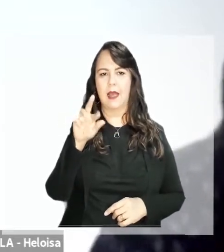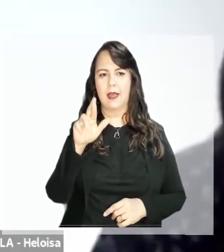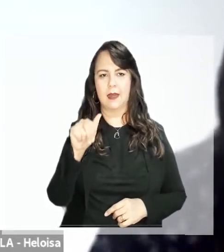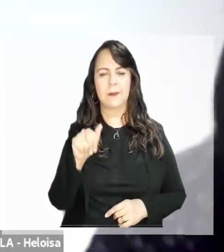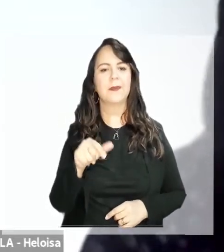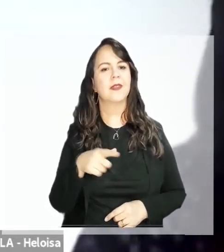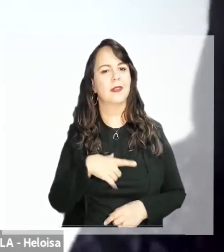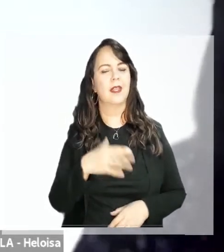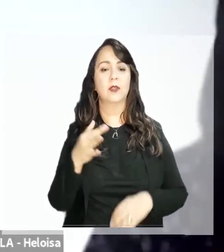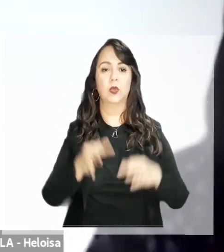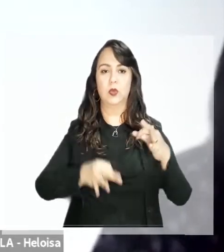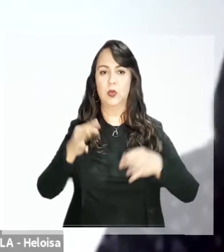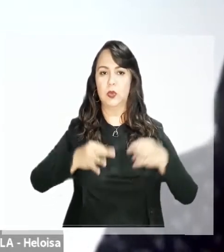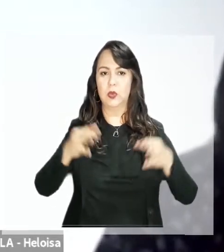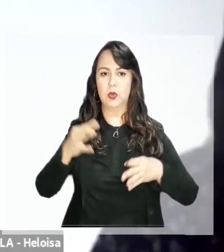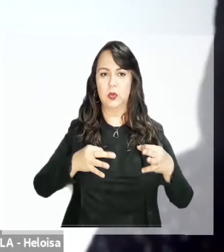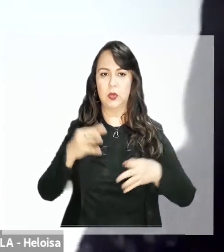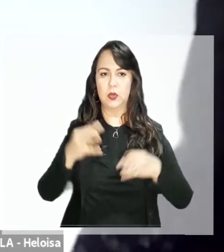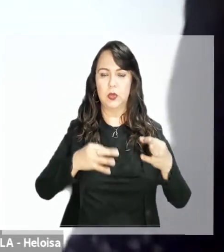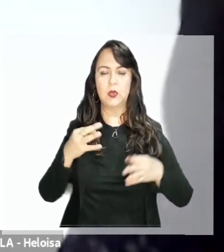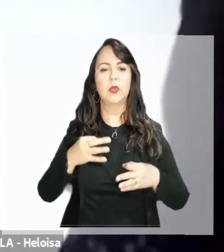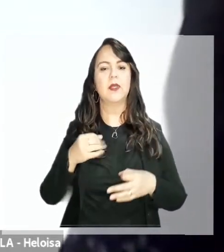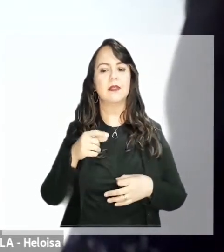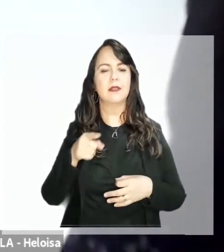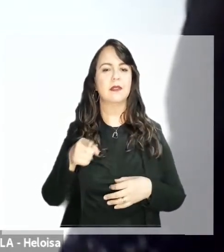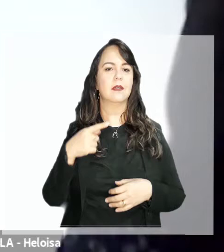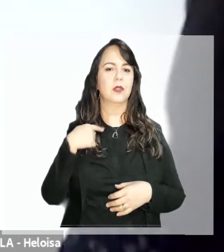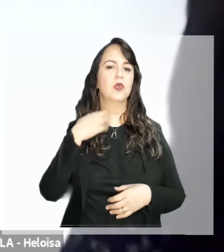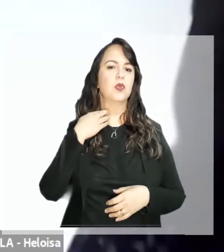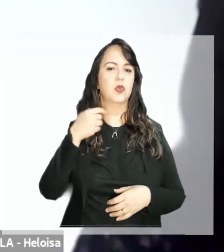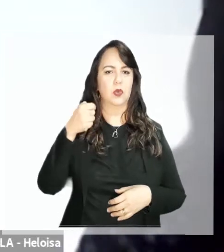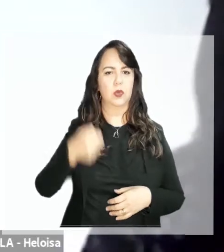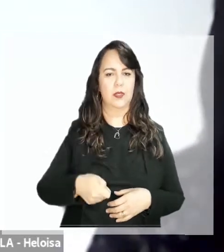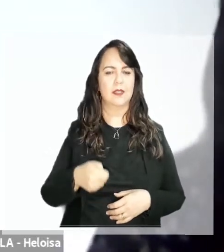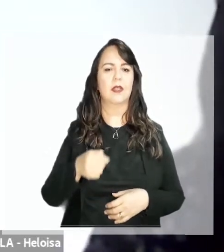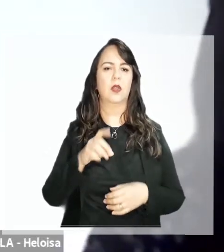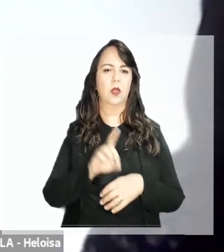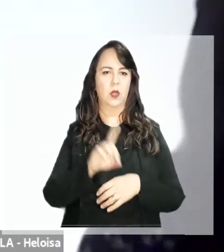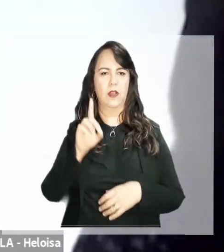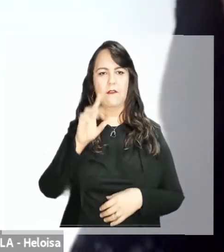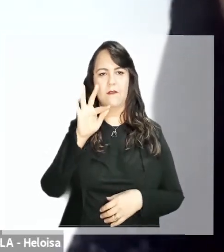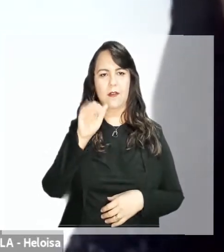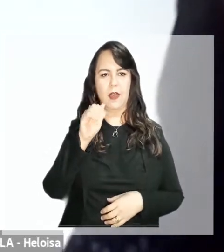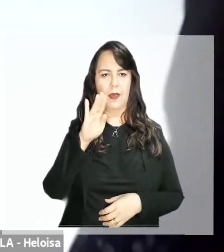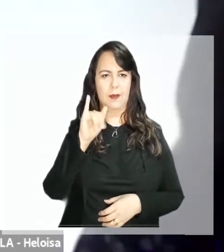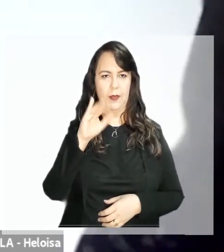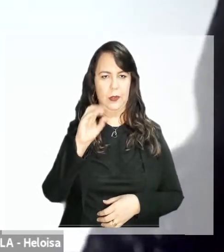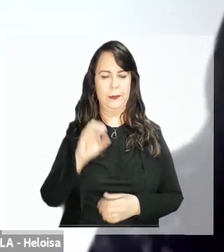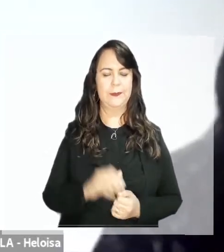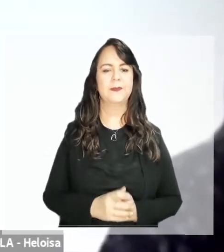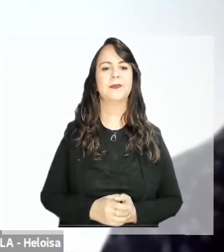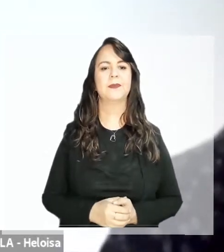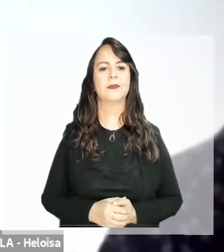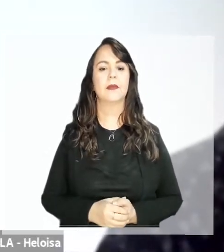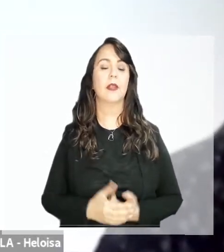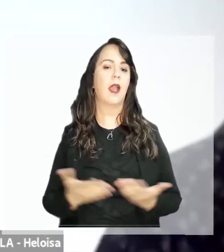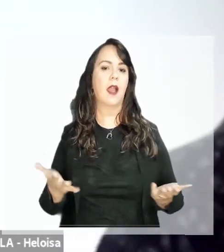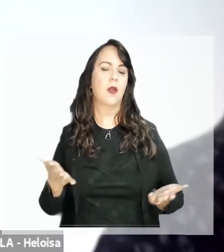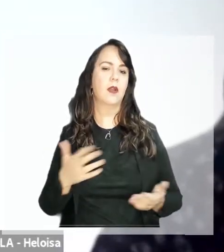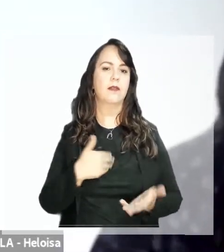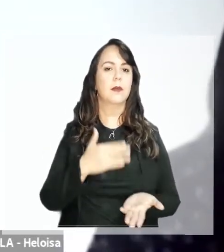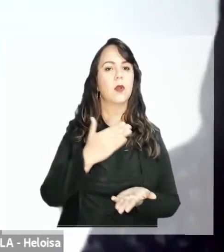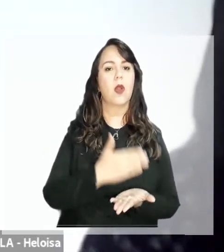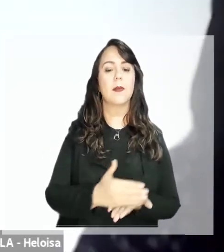Fábio Esteves. Seguindo a programação de hoje, daremos início ao painel O Futuro da Gestão no Poder Judiciário,